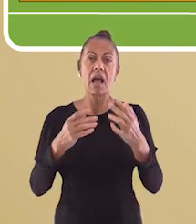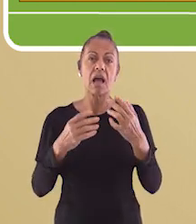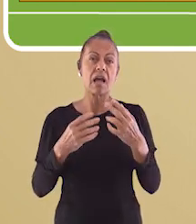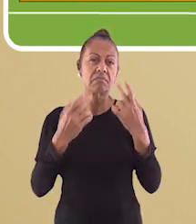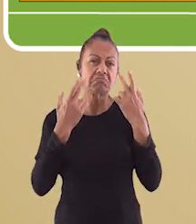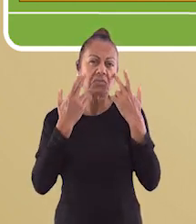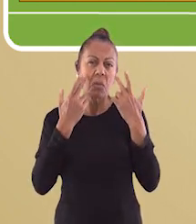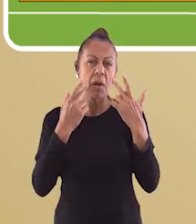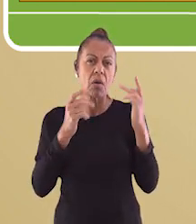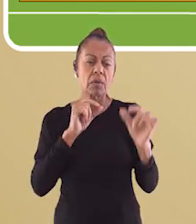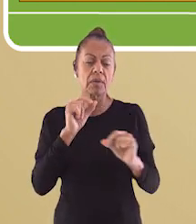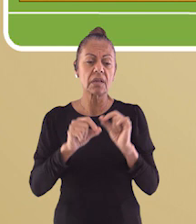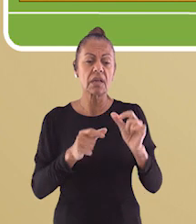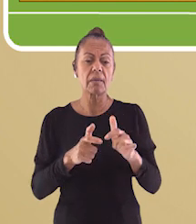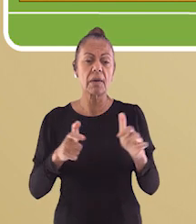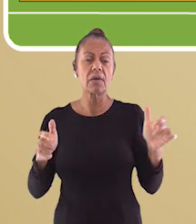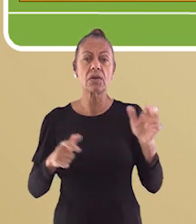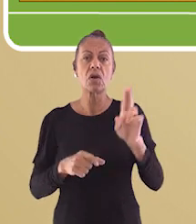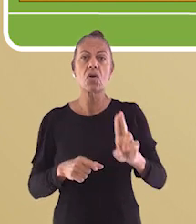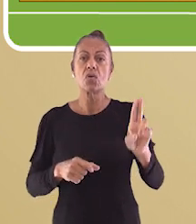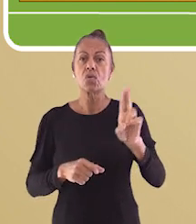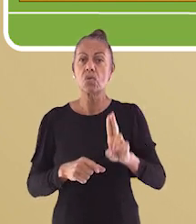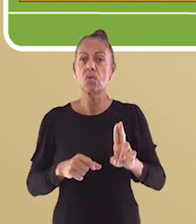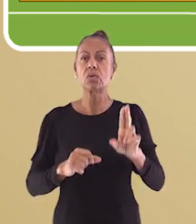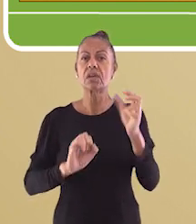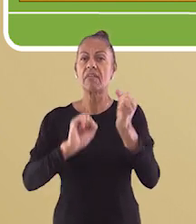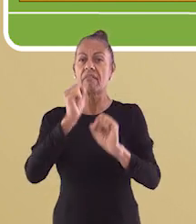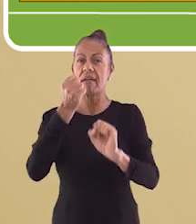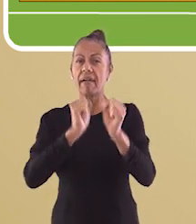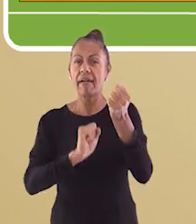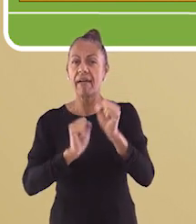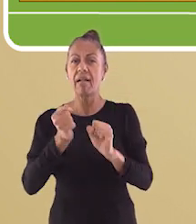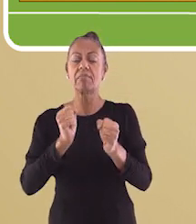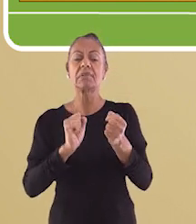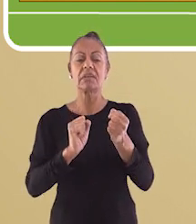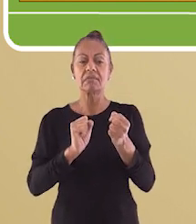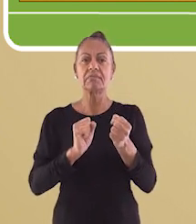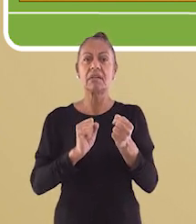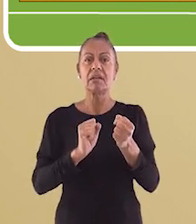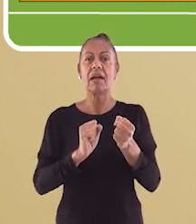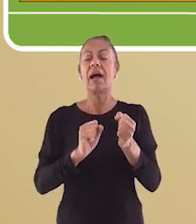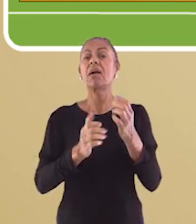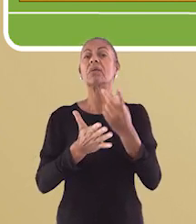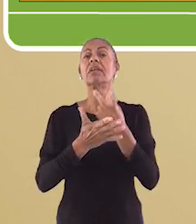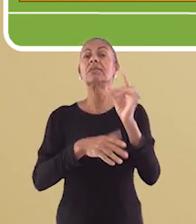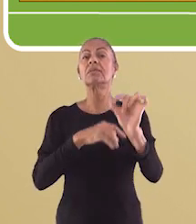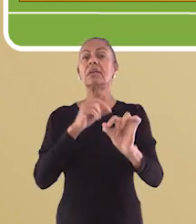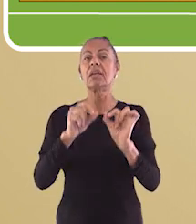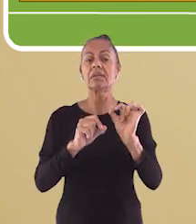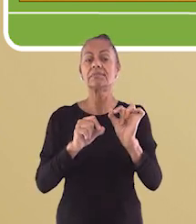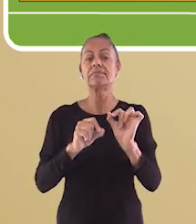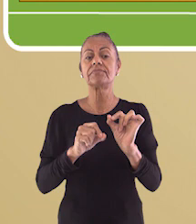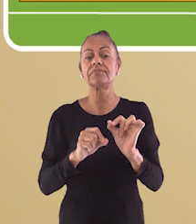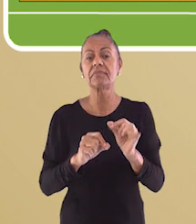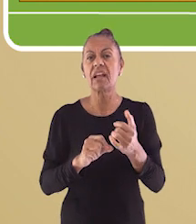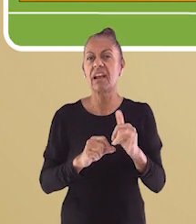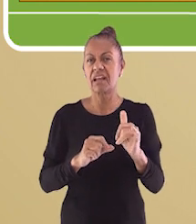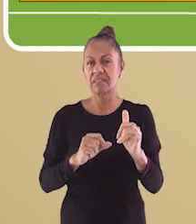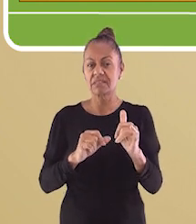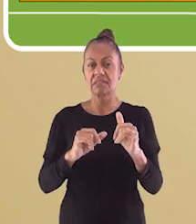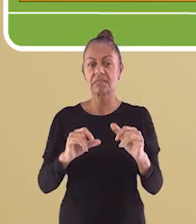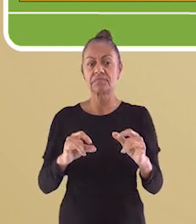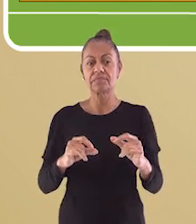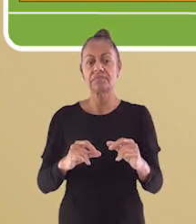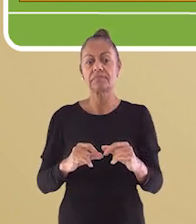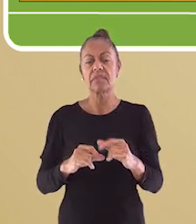elétricas, usinas, fábricas, porque o equipamento lá dentro esquenta muito, eles precisam resfriar. Aí eles puxam a água dessa fonte, né, que